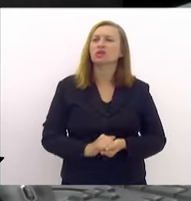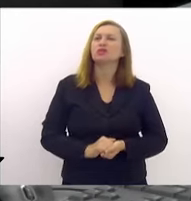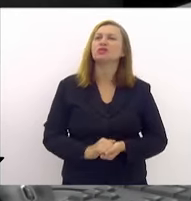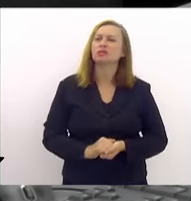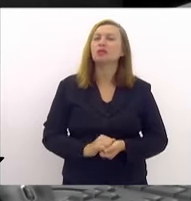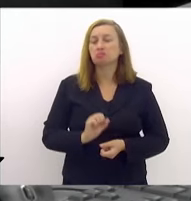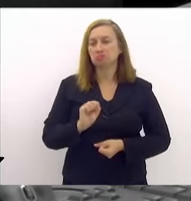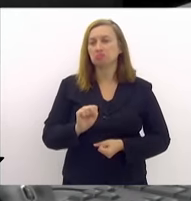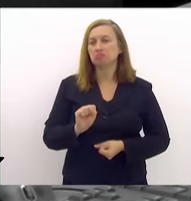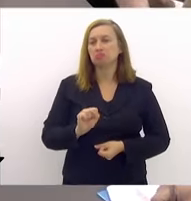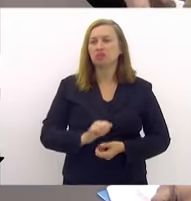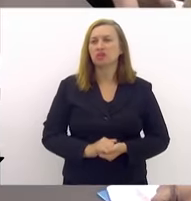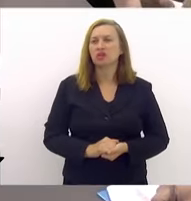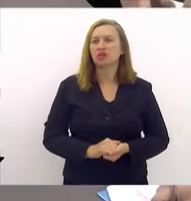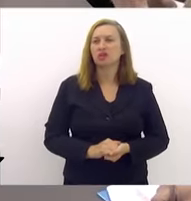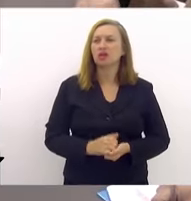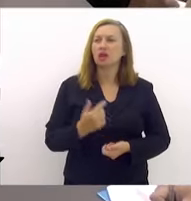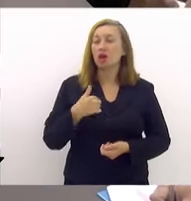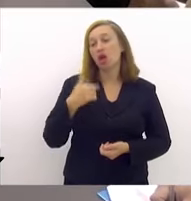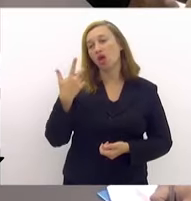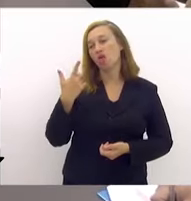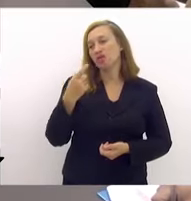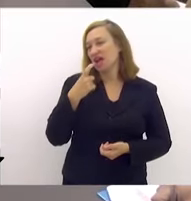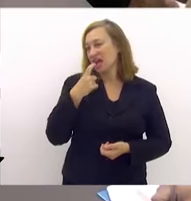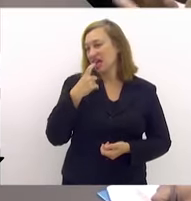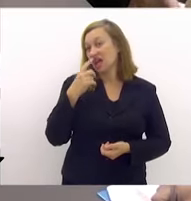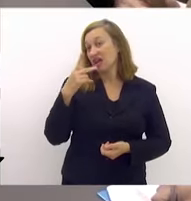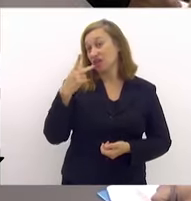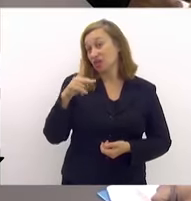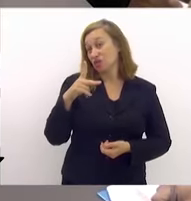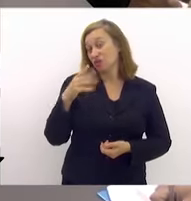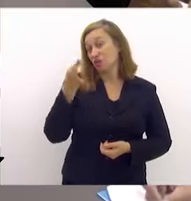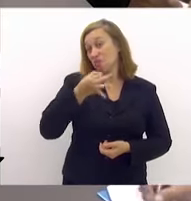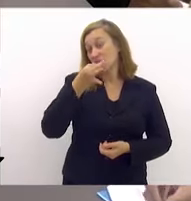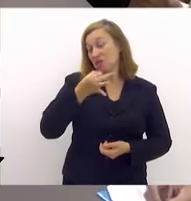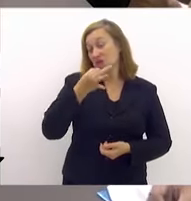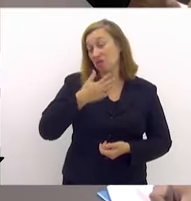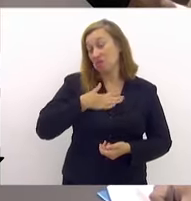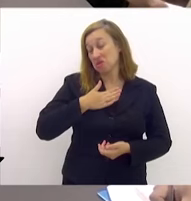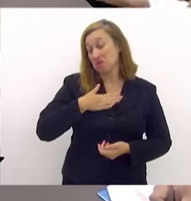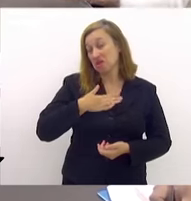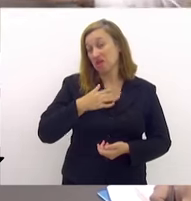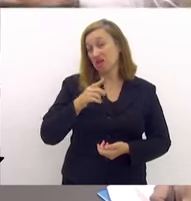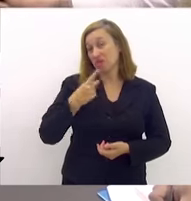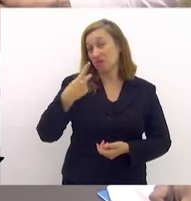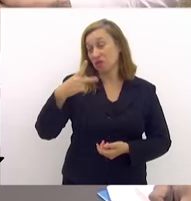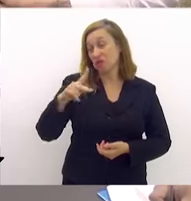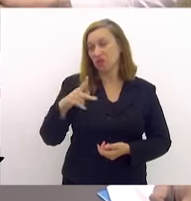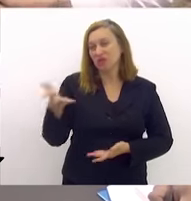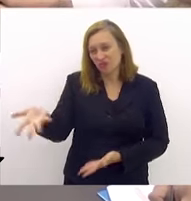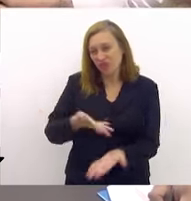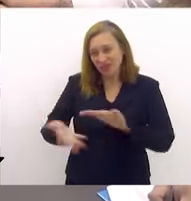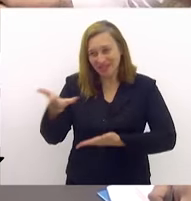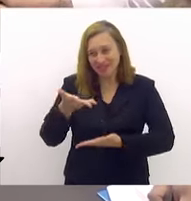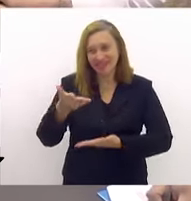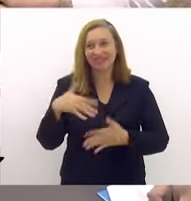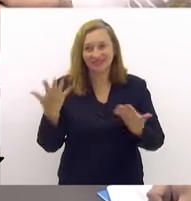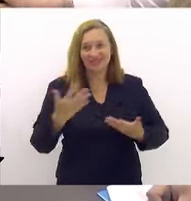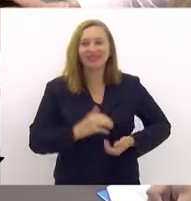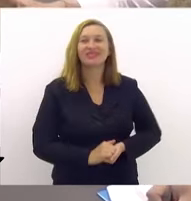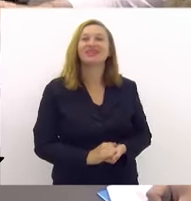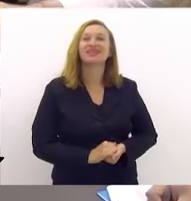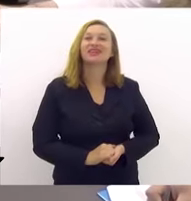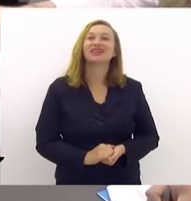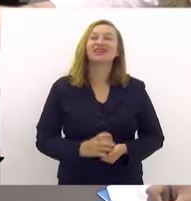olha, exatamente. Eu invejo essa sugestão sua, deveria ter sido minha. A gente compartilha. Ô, deputada Amorim,